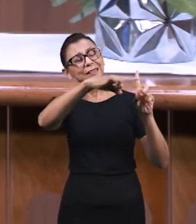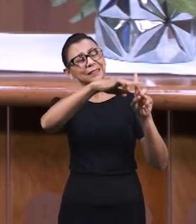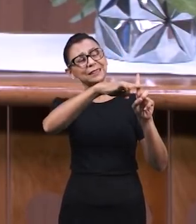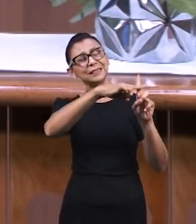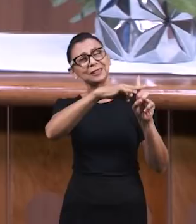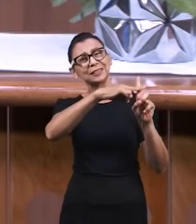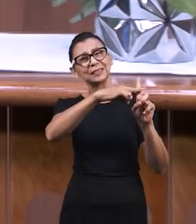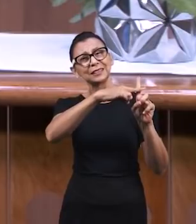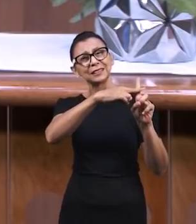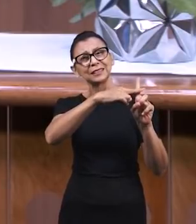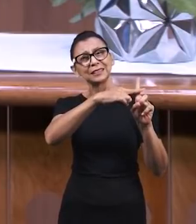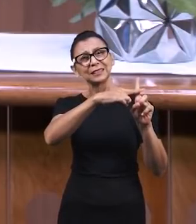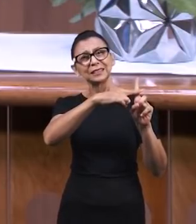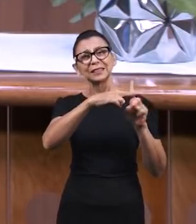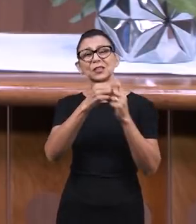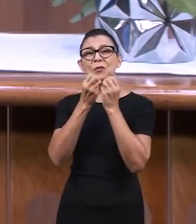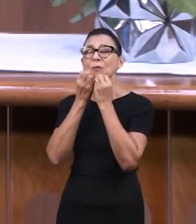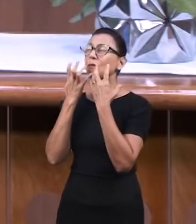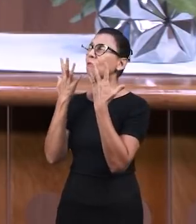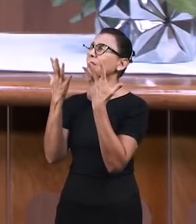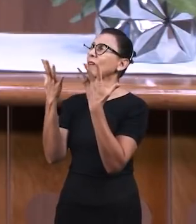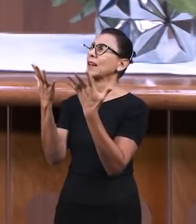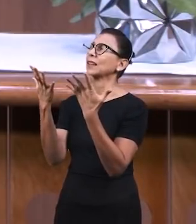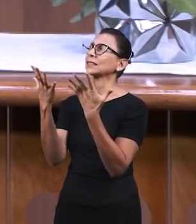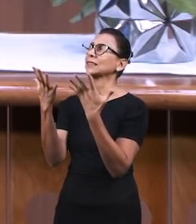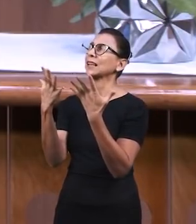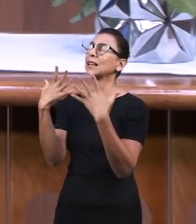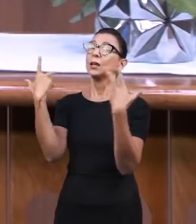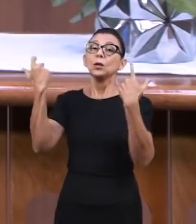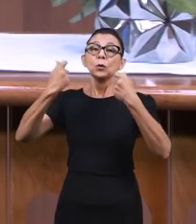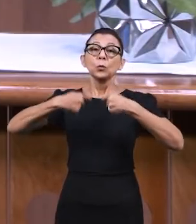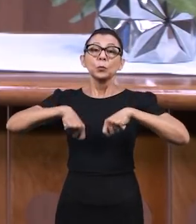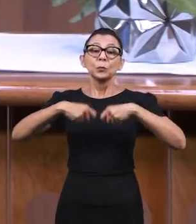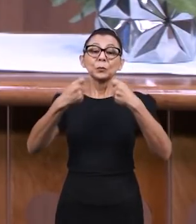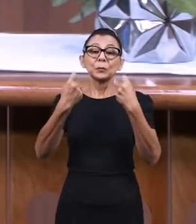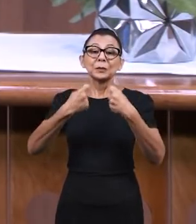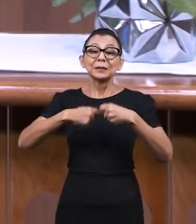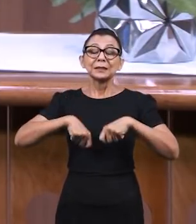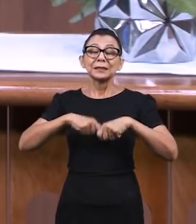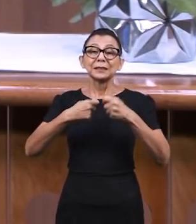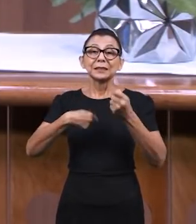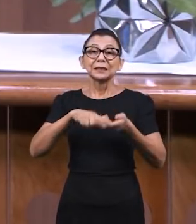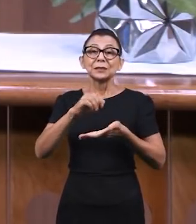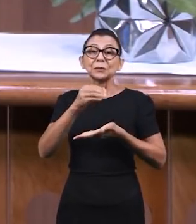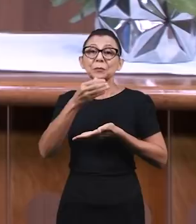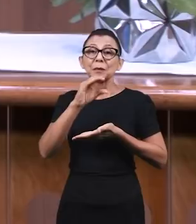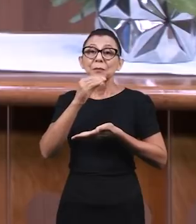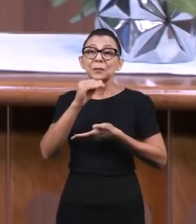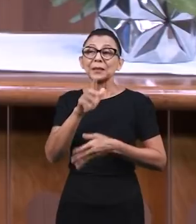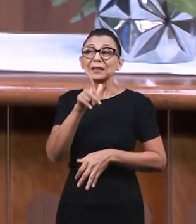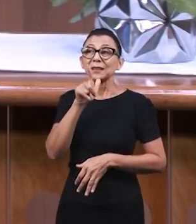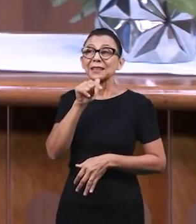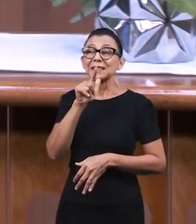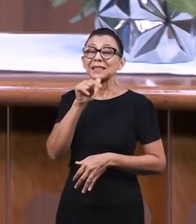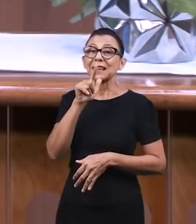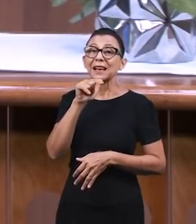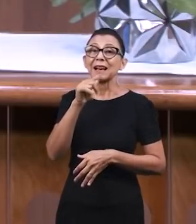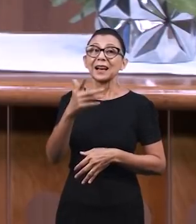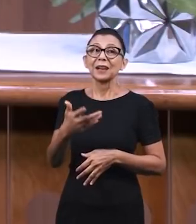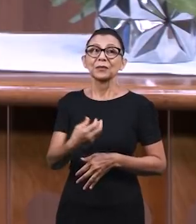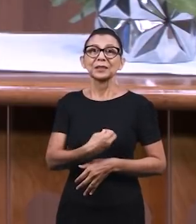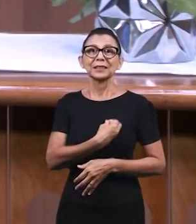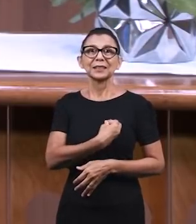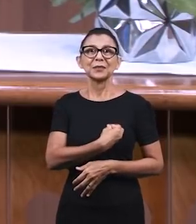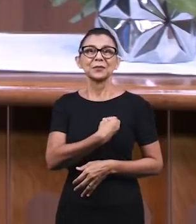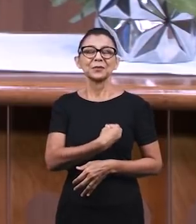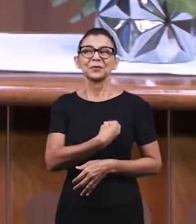cruz e diga: eu preciso beber dessa água que jorrou lá no Calvário e que